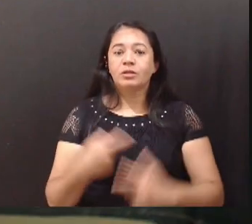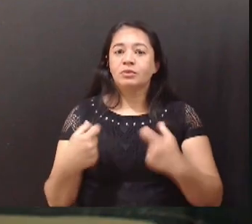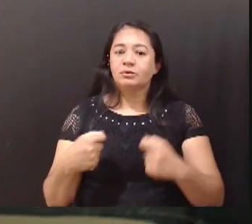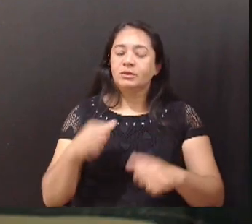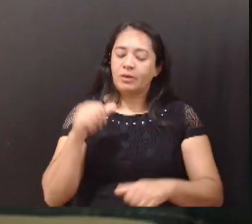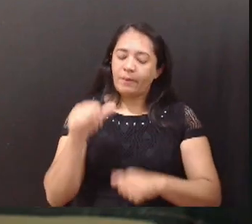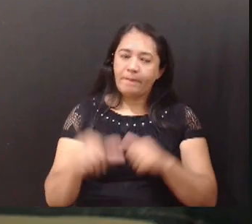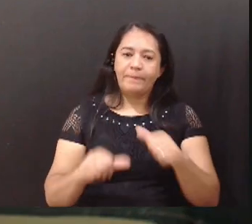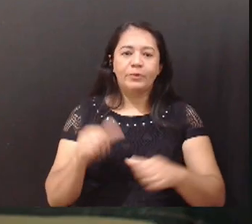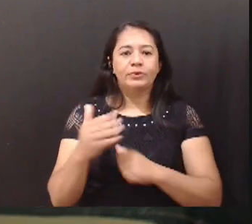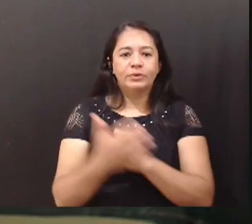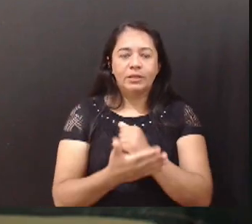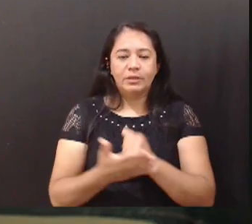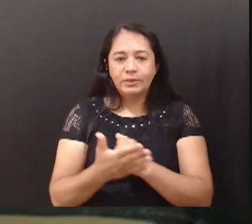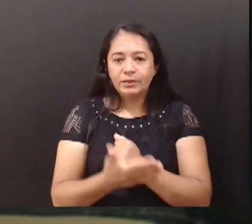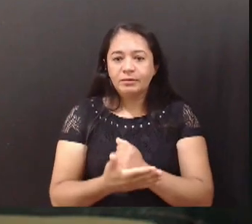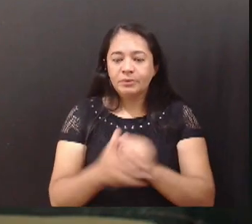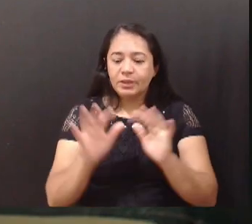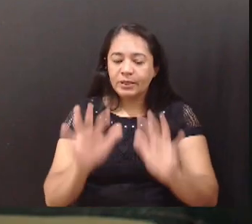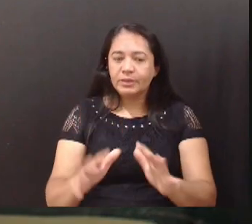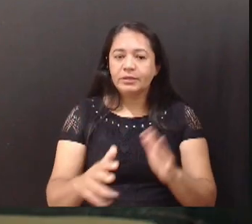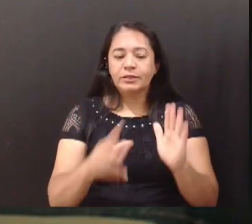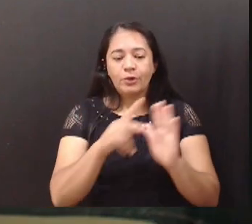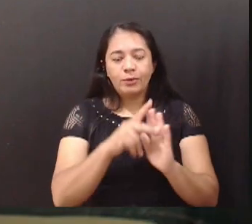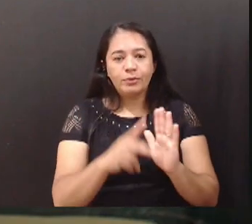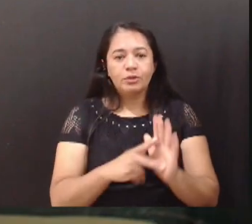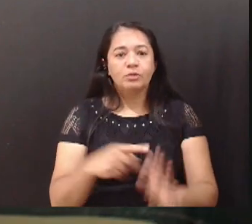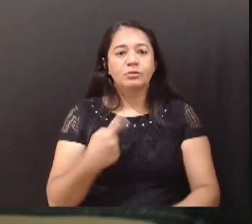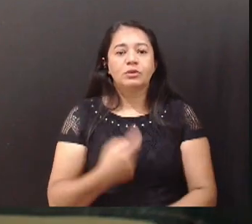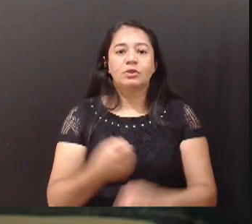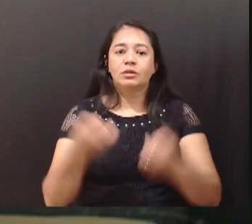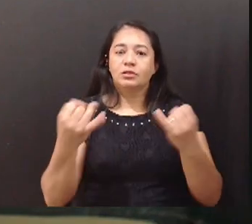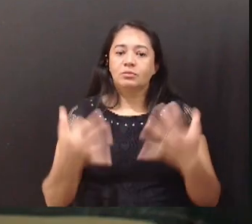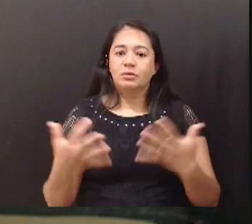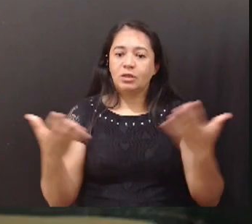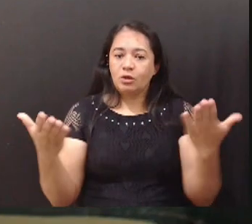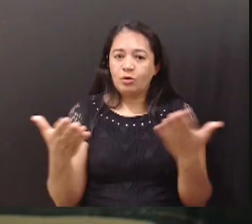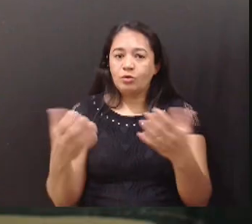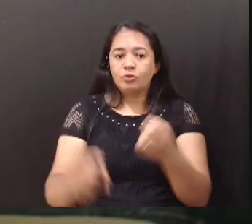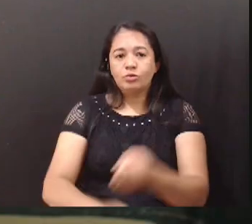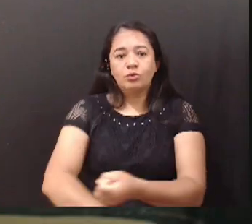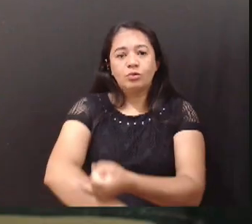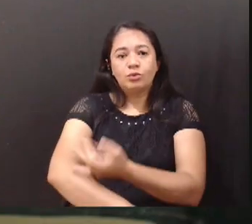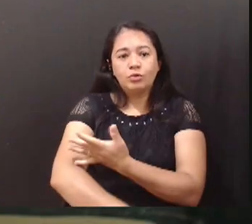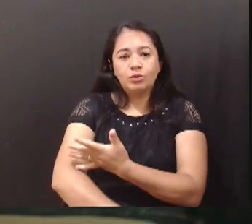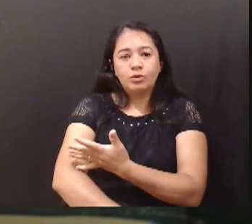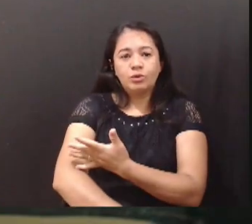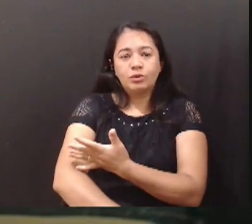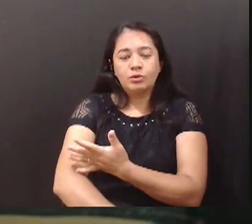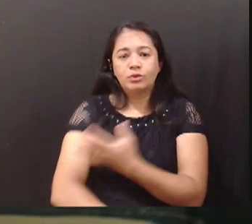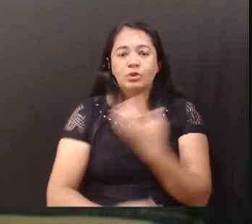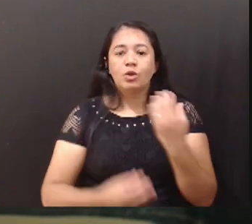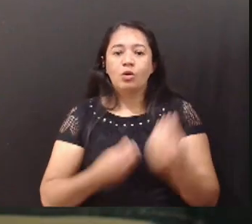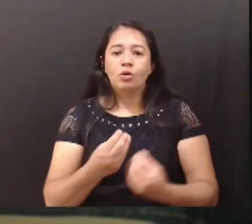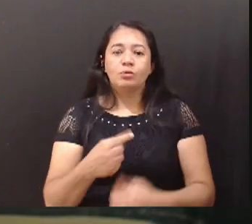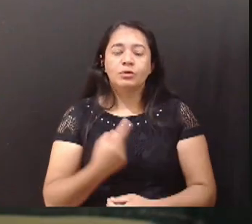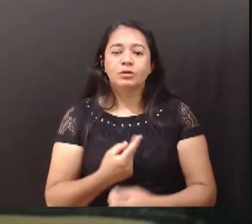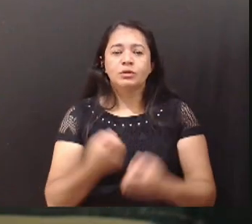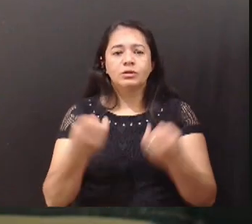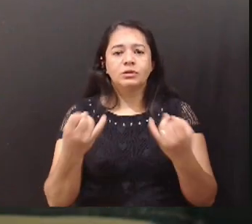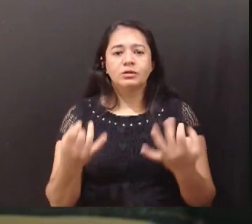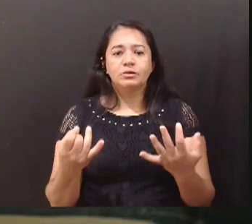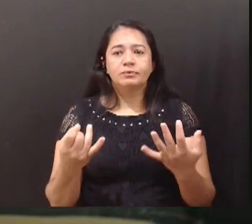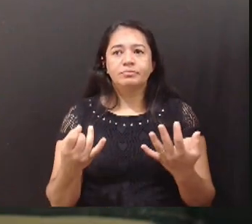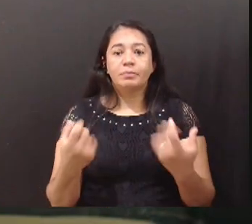base. E esse é um programa que a gente fala hoje de emoções, e não tem como a gente não citar todos